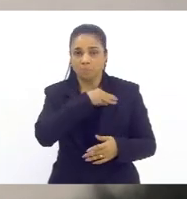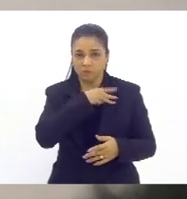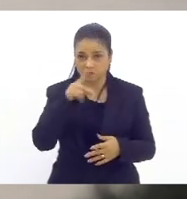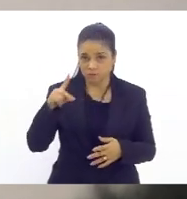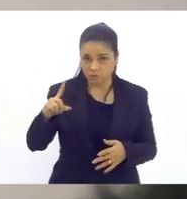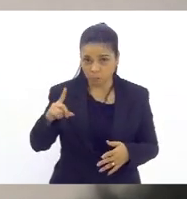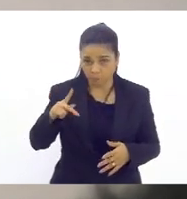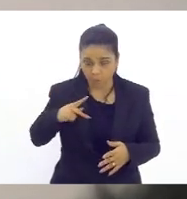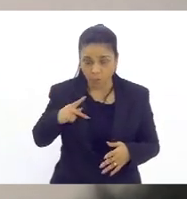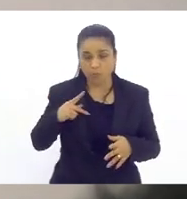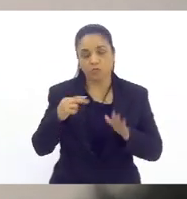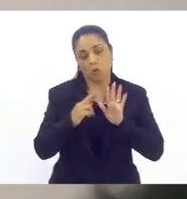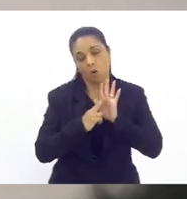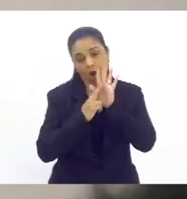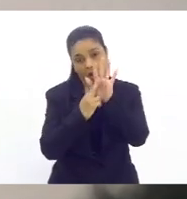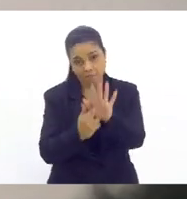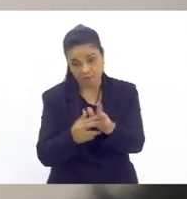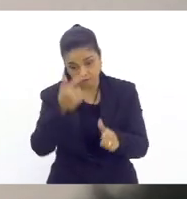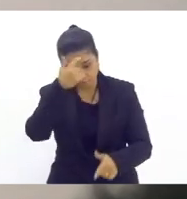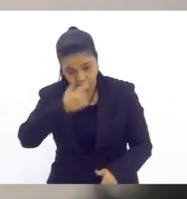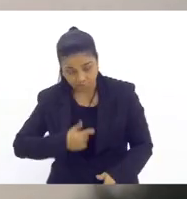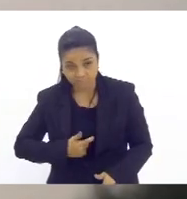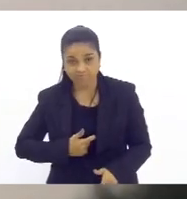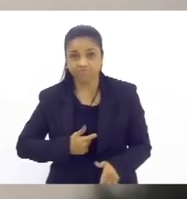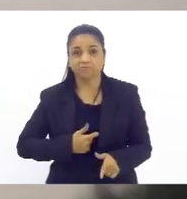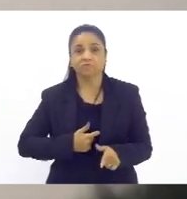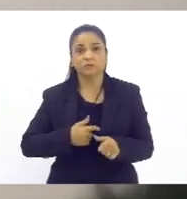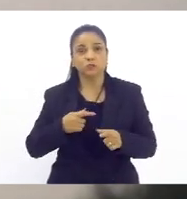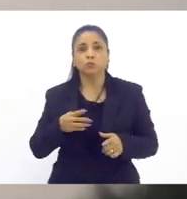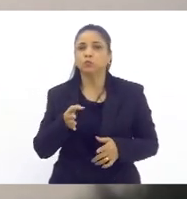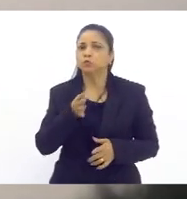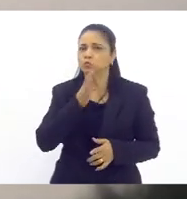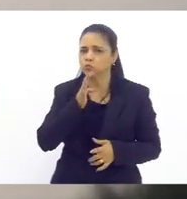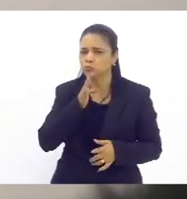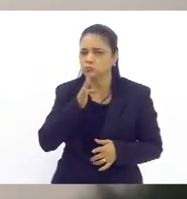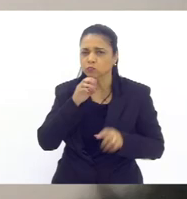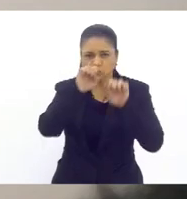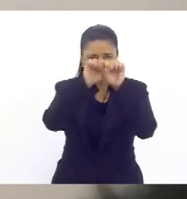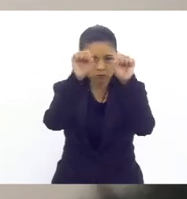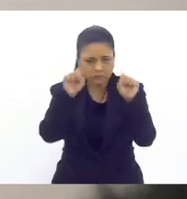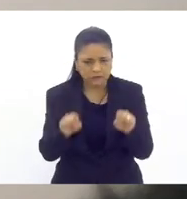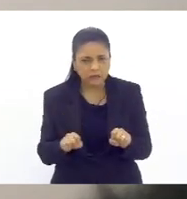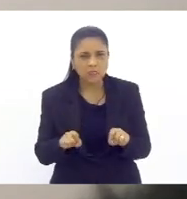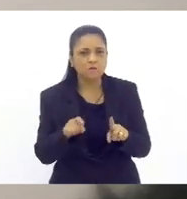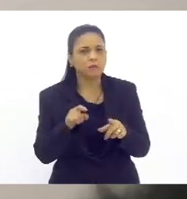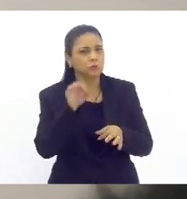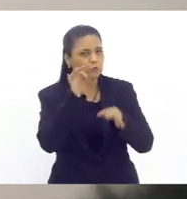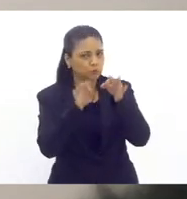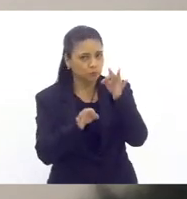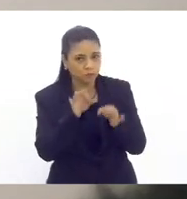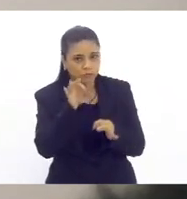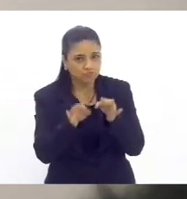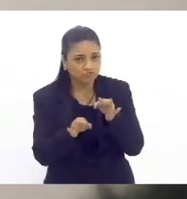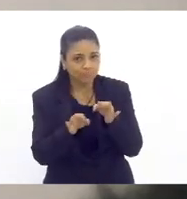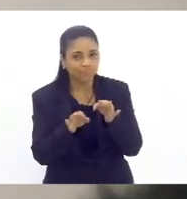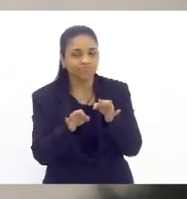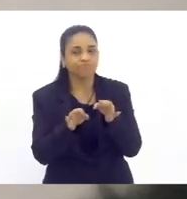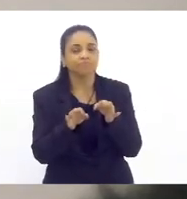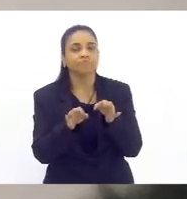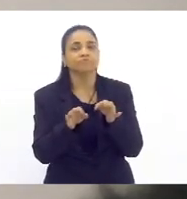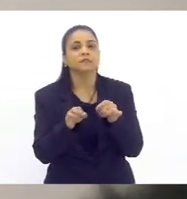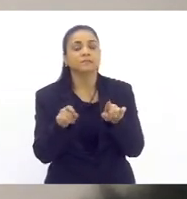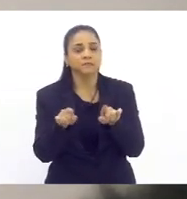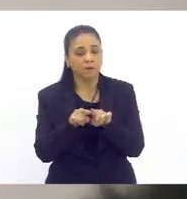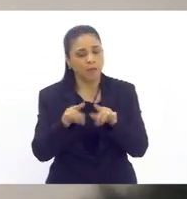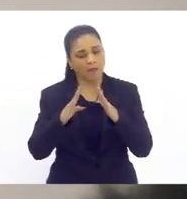instituição reconhecer que todo o sistema de justiça e acho que inclui também